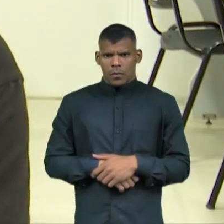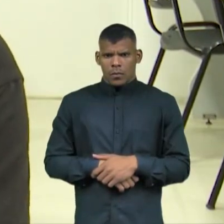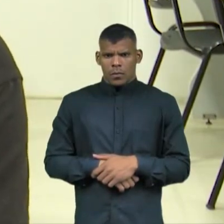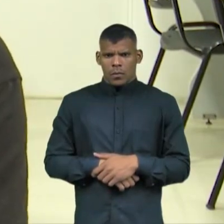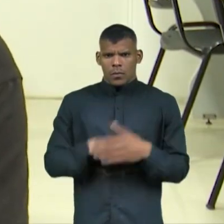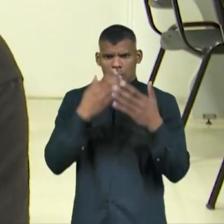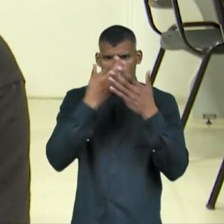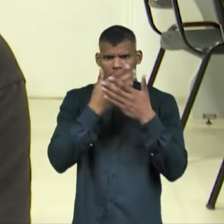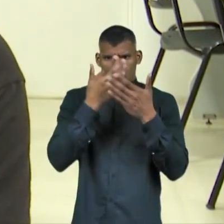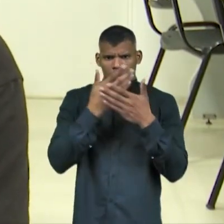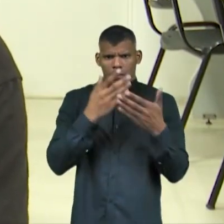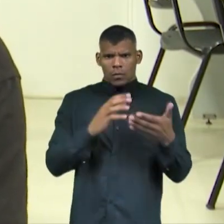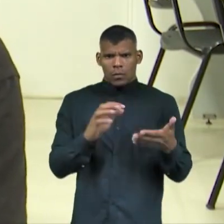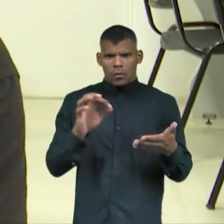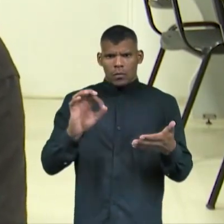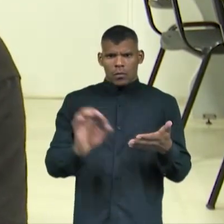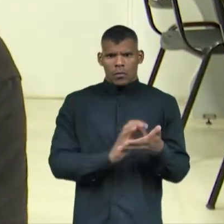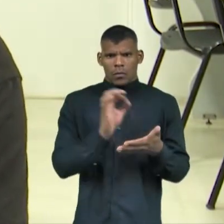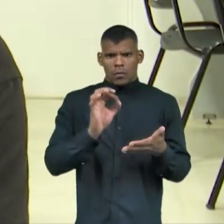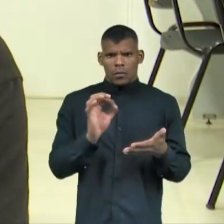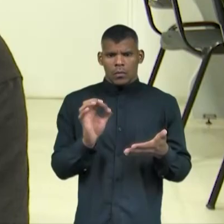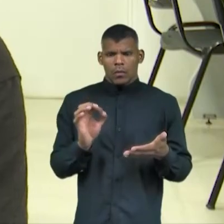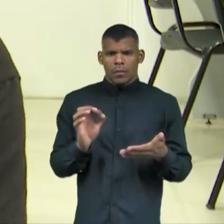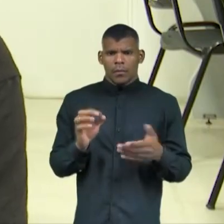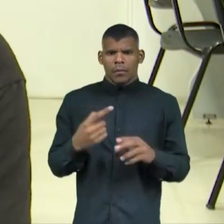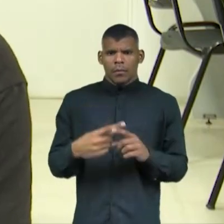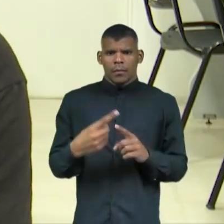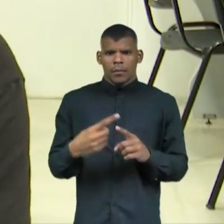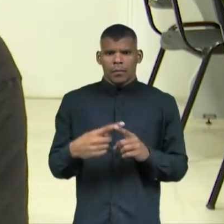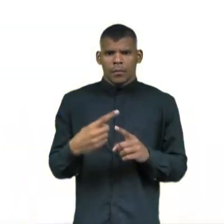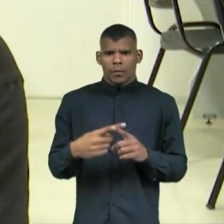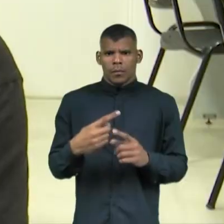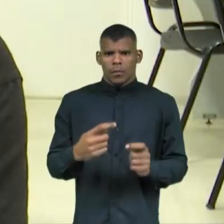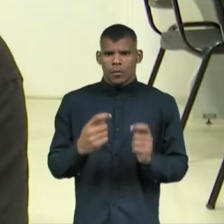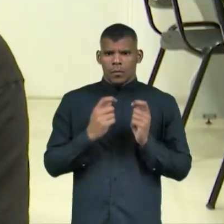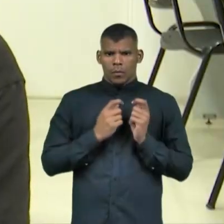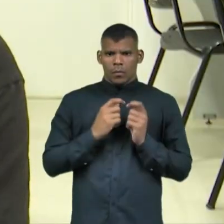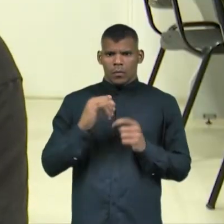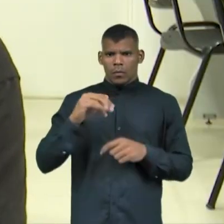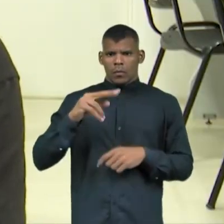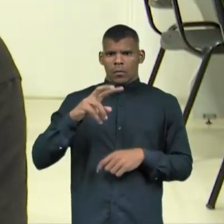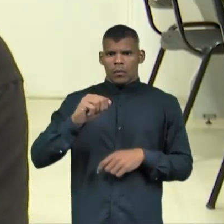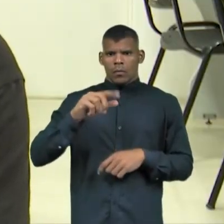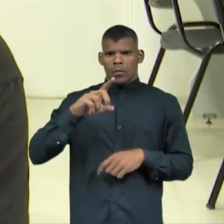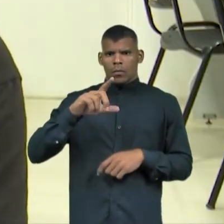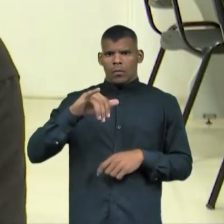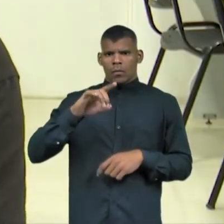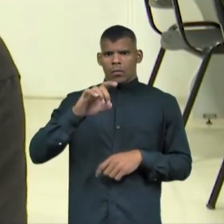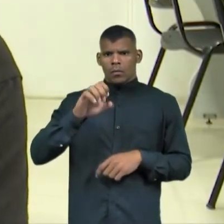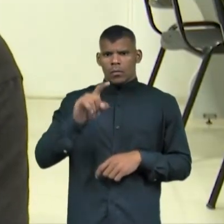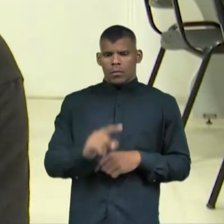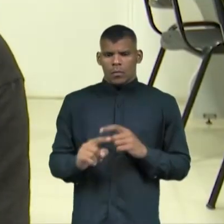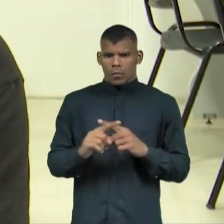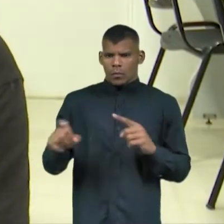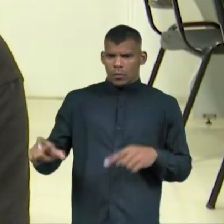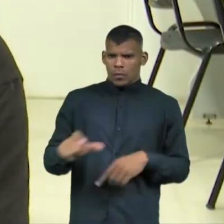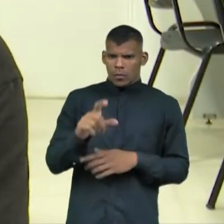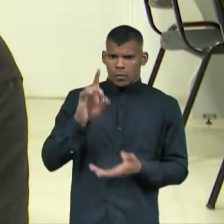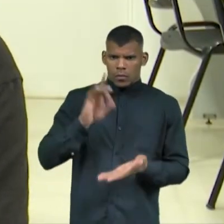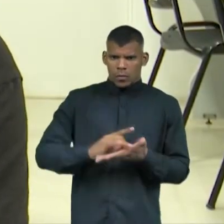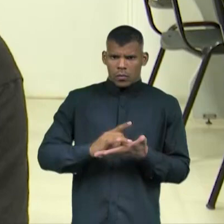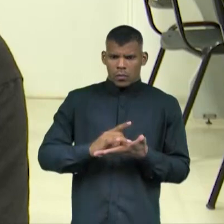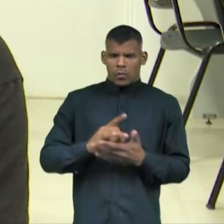não li não. Foi só porque eu tenho só aposentado por validez. Esse cartão meu. Não vi